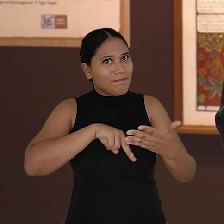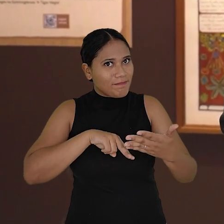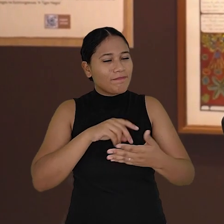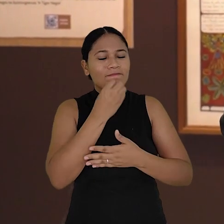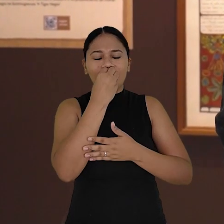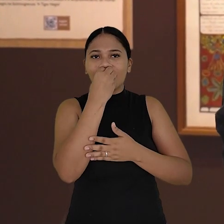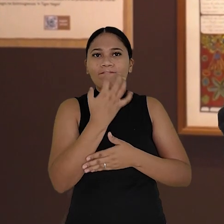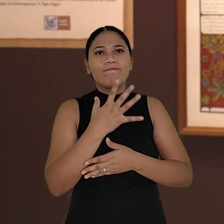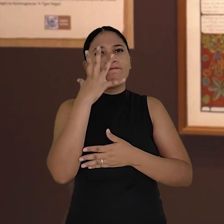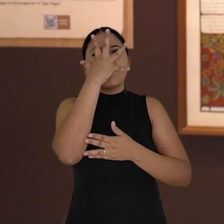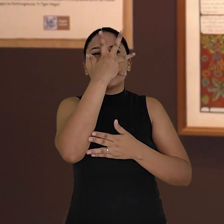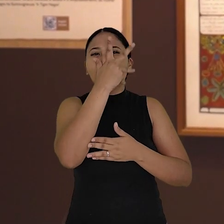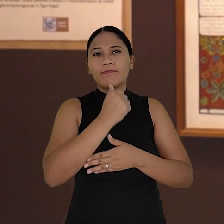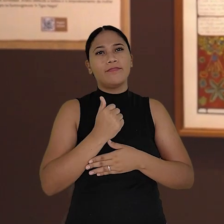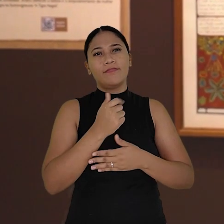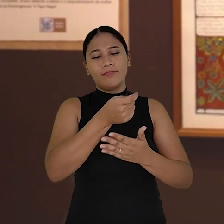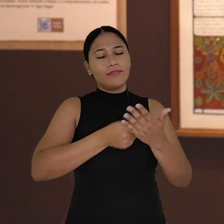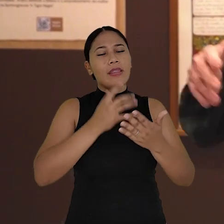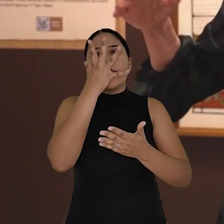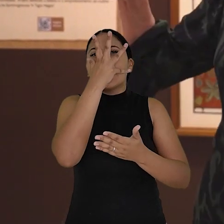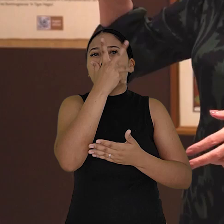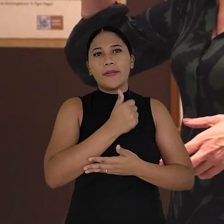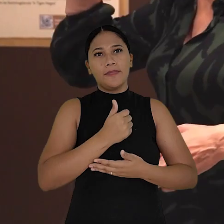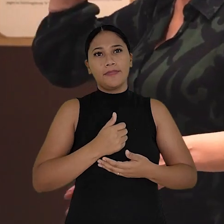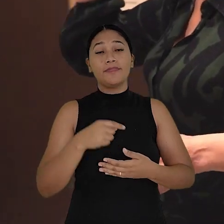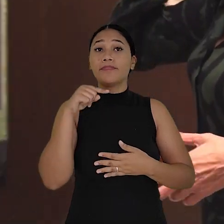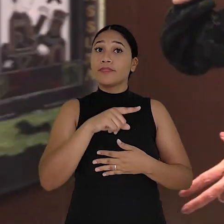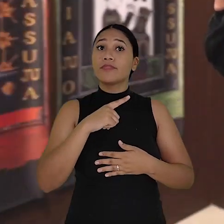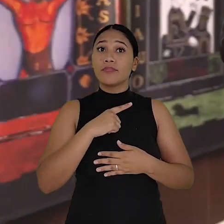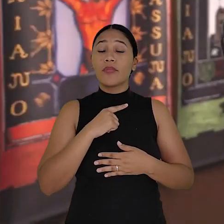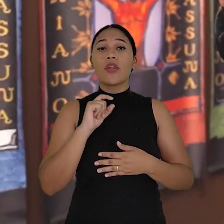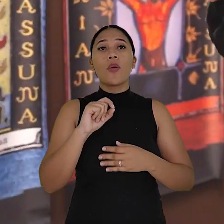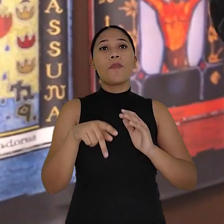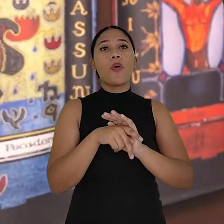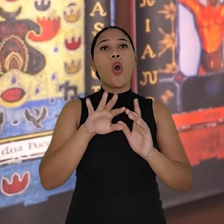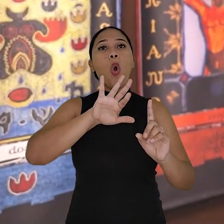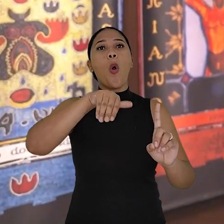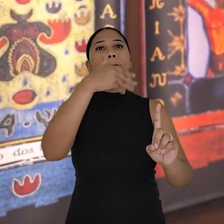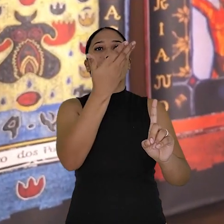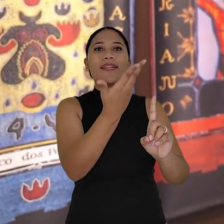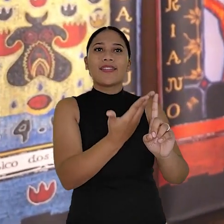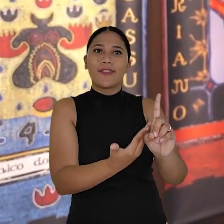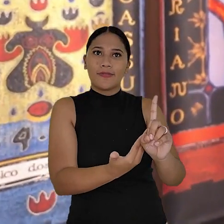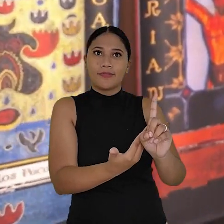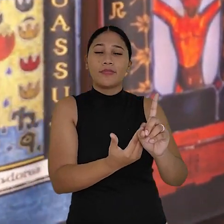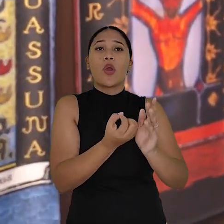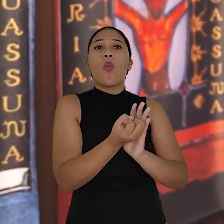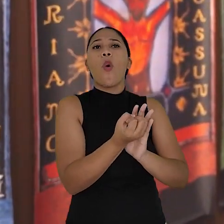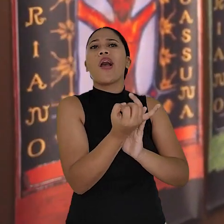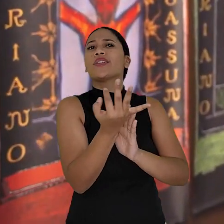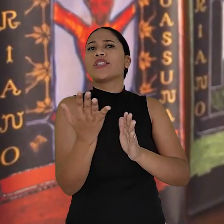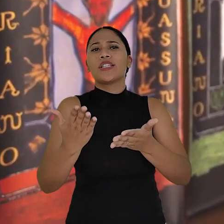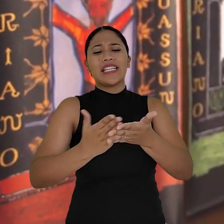pena depois vocês lerem, porque é muito lindo o texto. E aqui a gente fez aqui uma